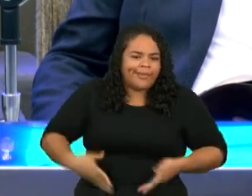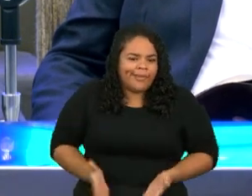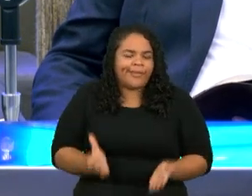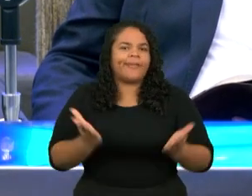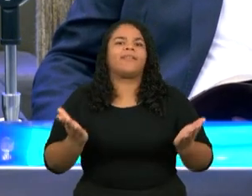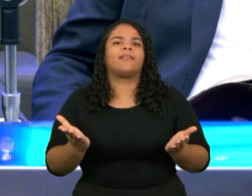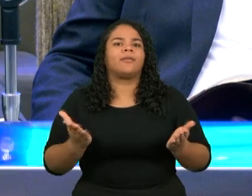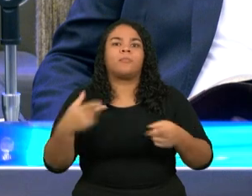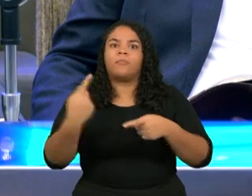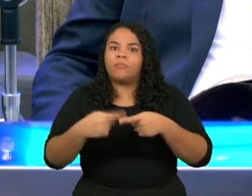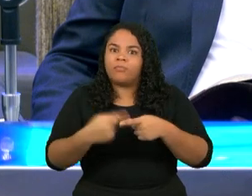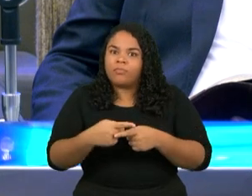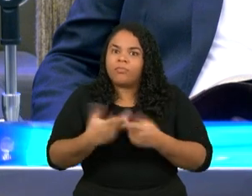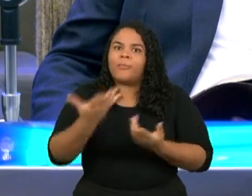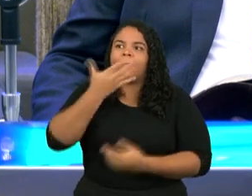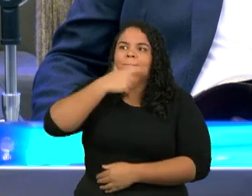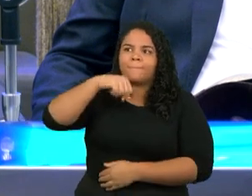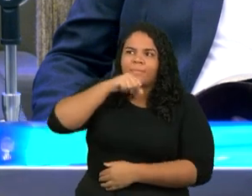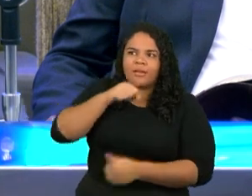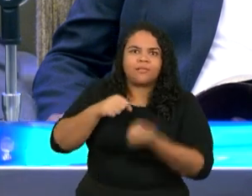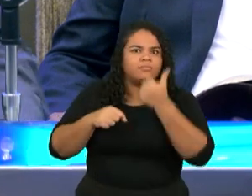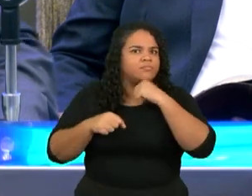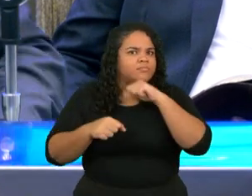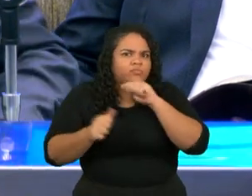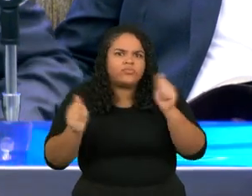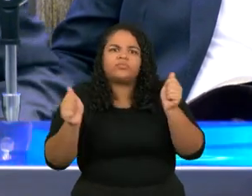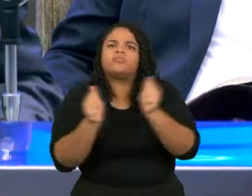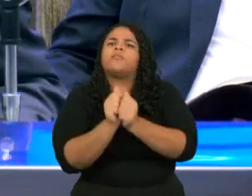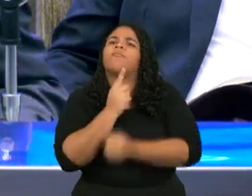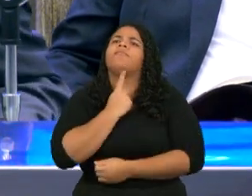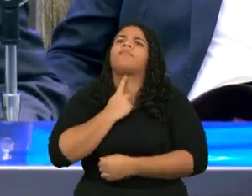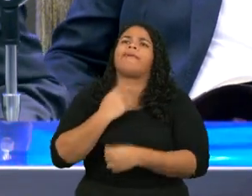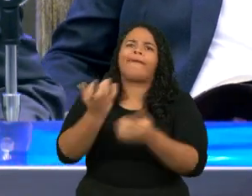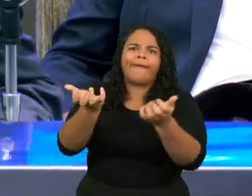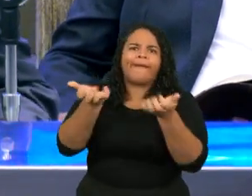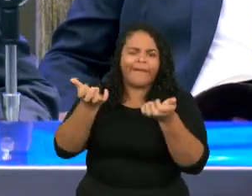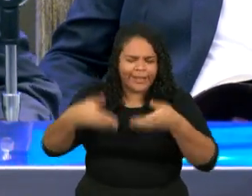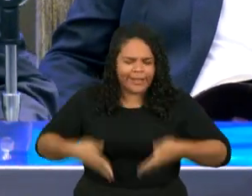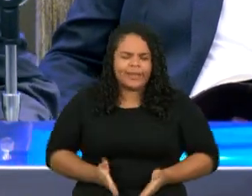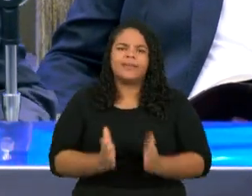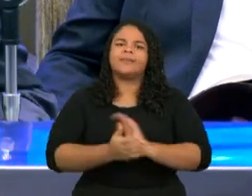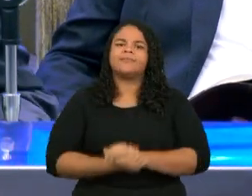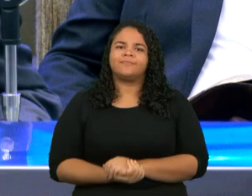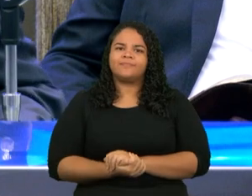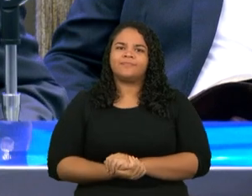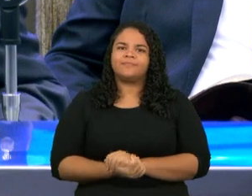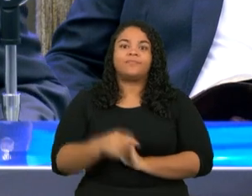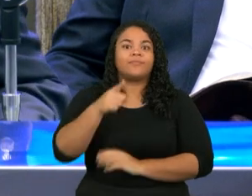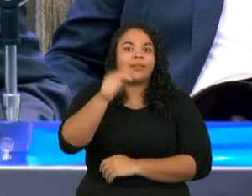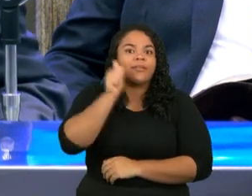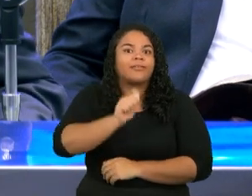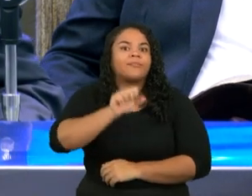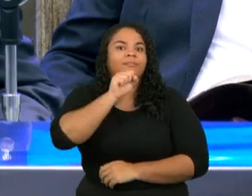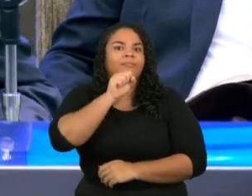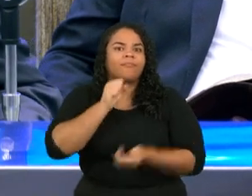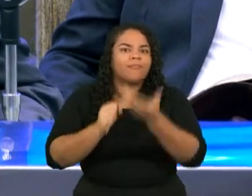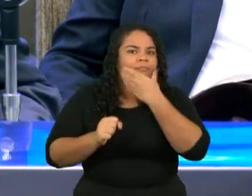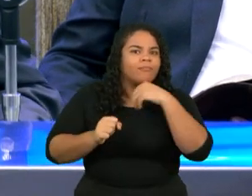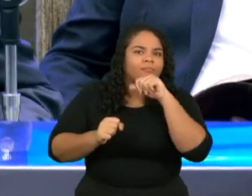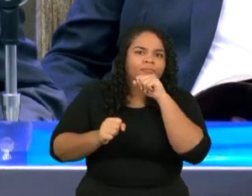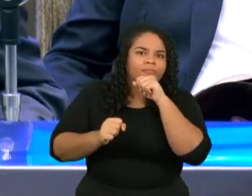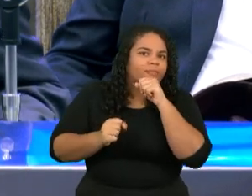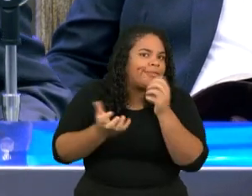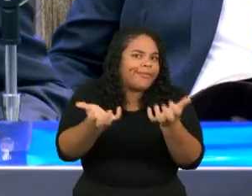e Deus respeita você quis você é minha irmã quis você meu irmão